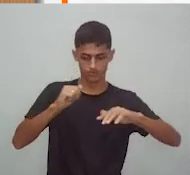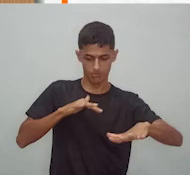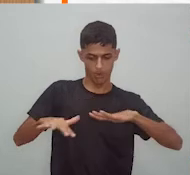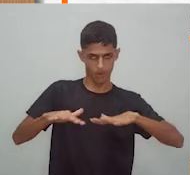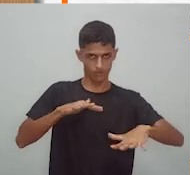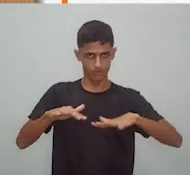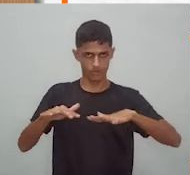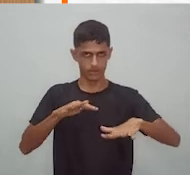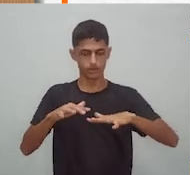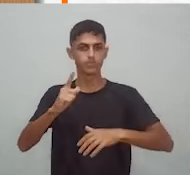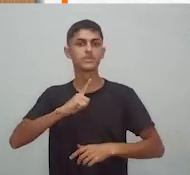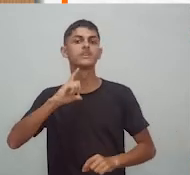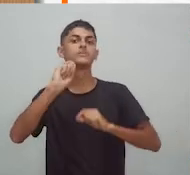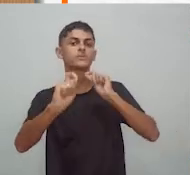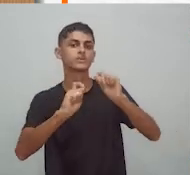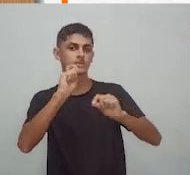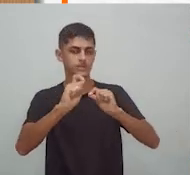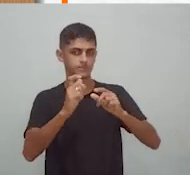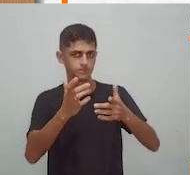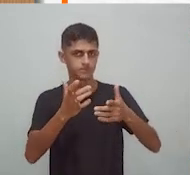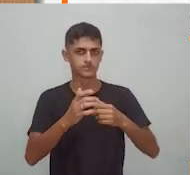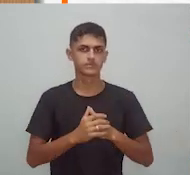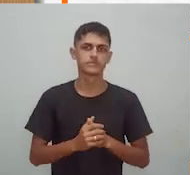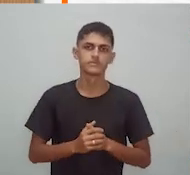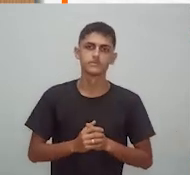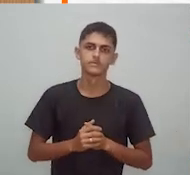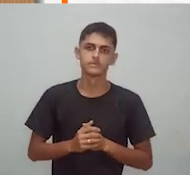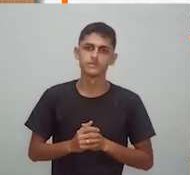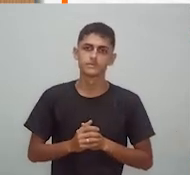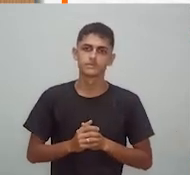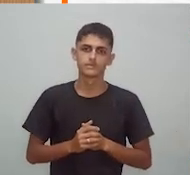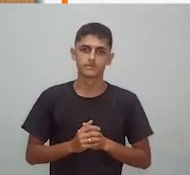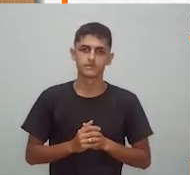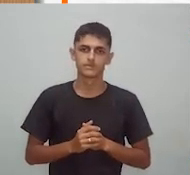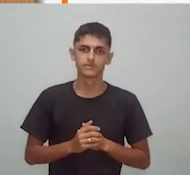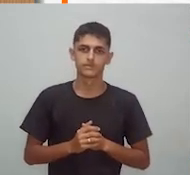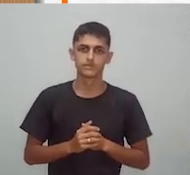involuntárias, a gente tem o que a gente chama também de